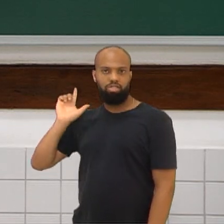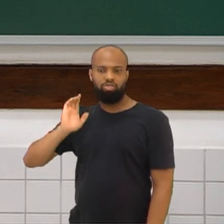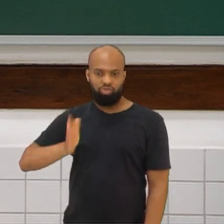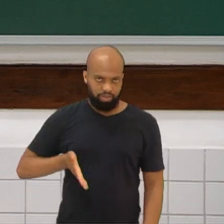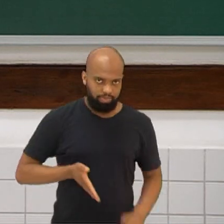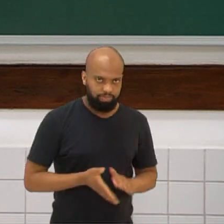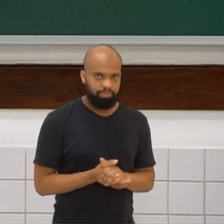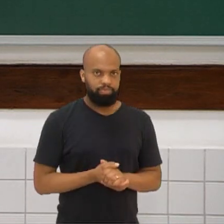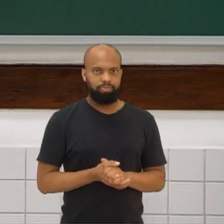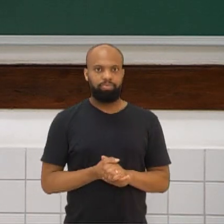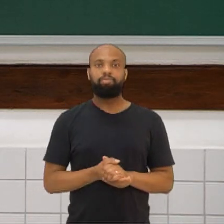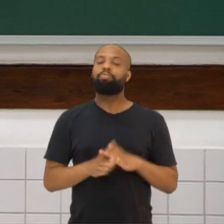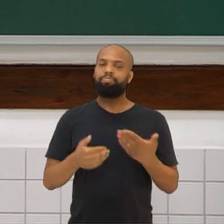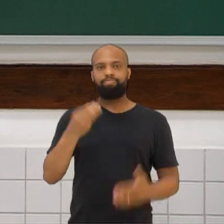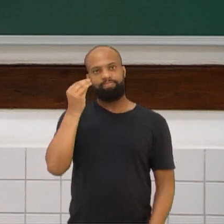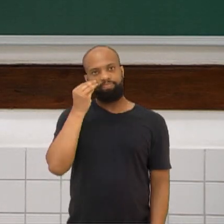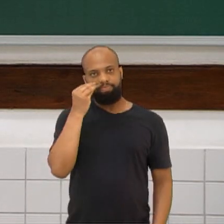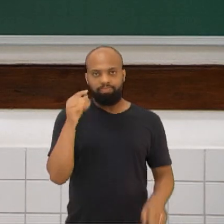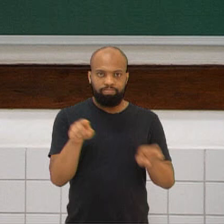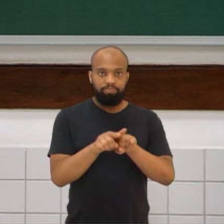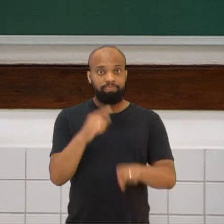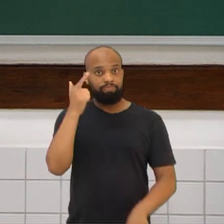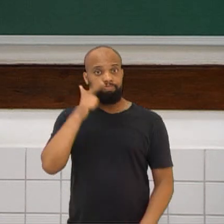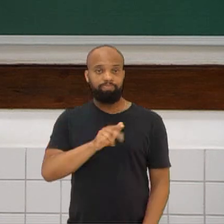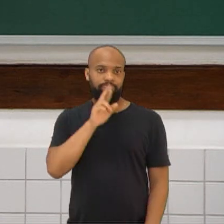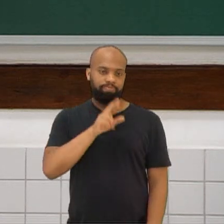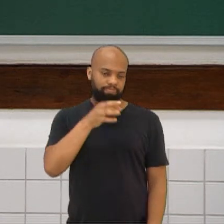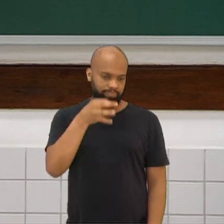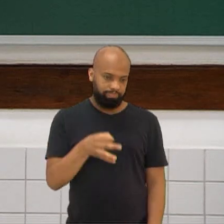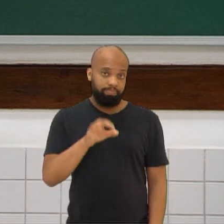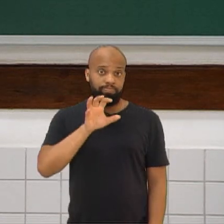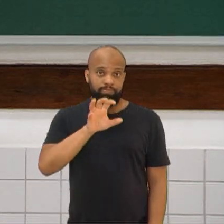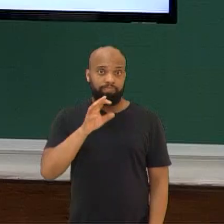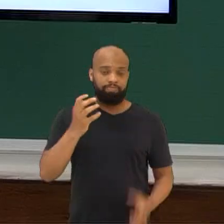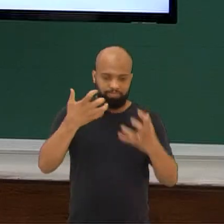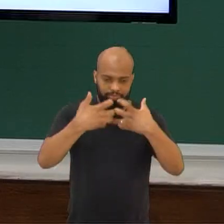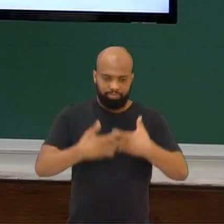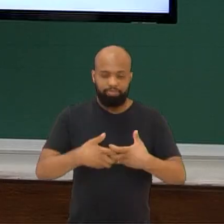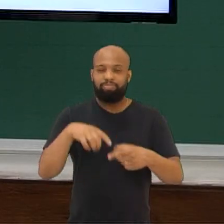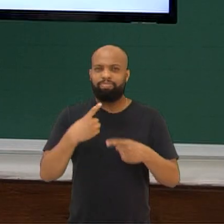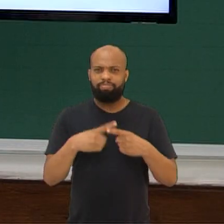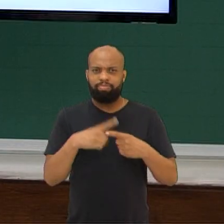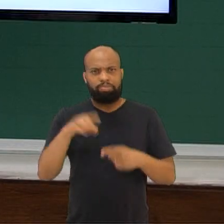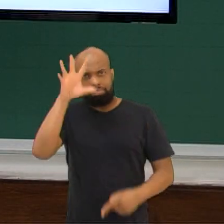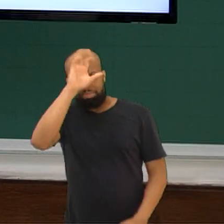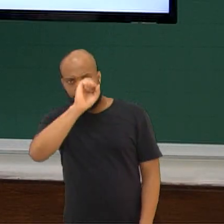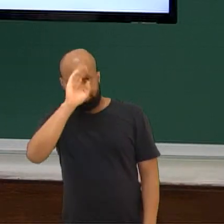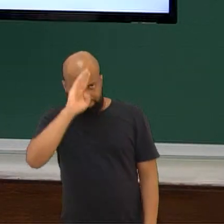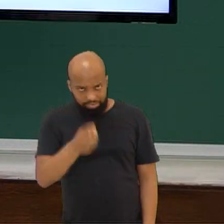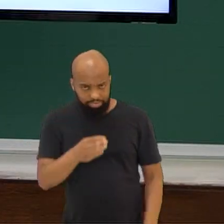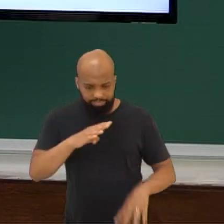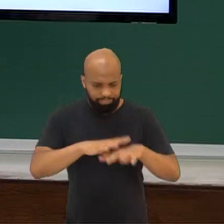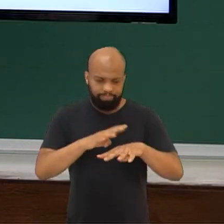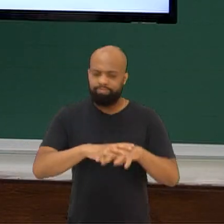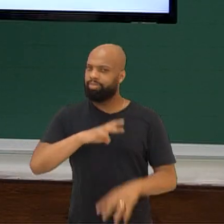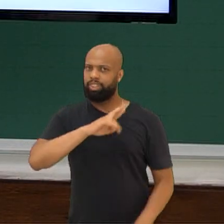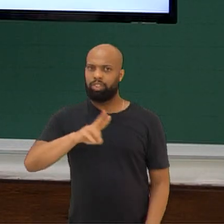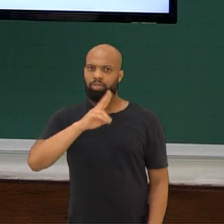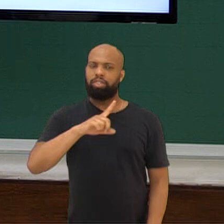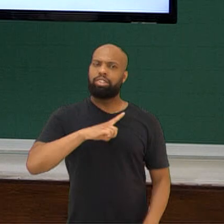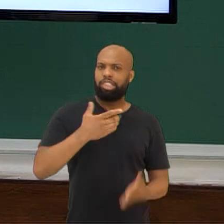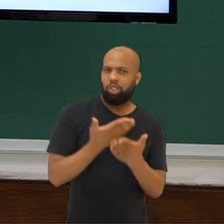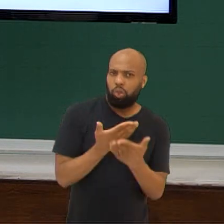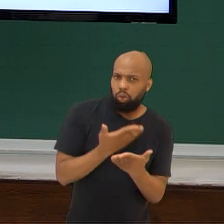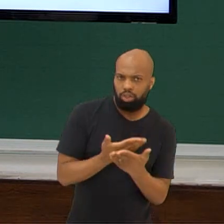e tento para conseguir a solução, ok? É assim que funciona. Ninguém aprende de cara a matemática, gente. É